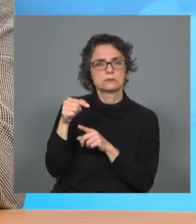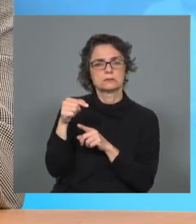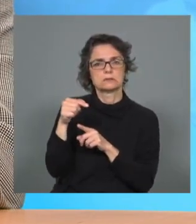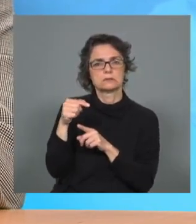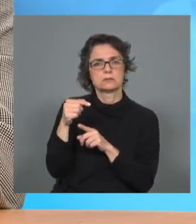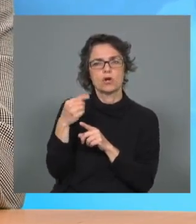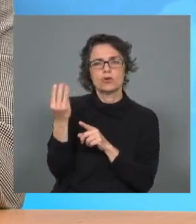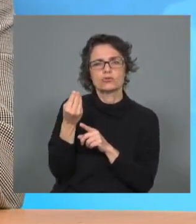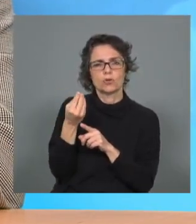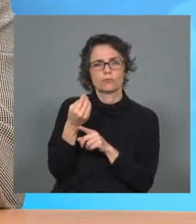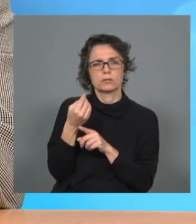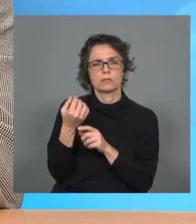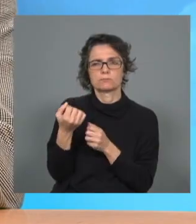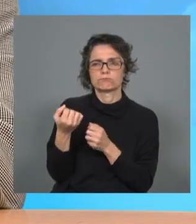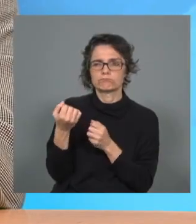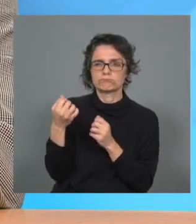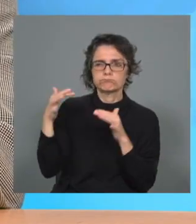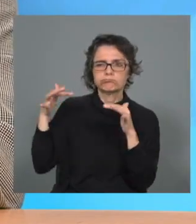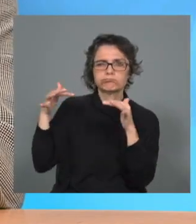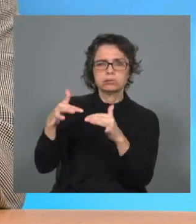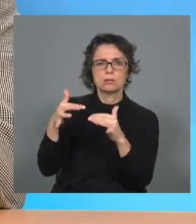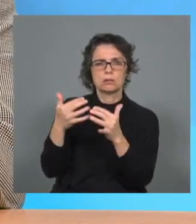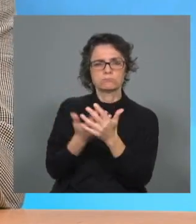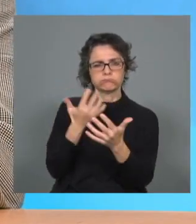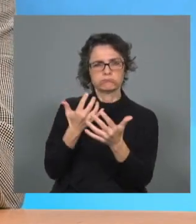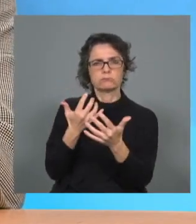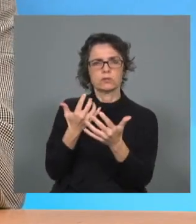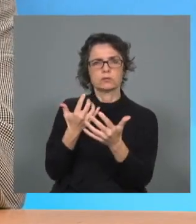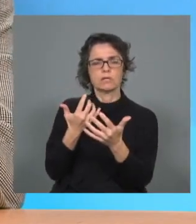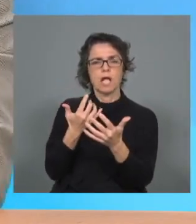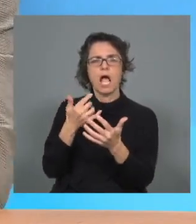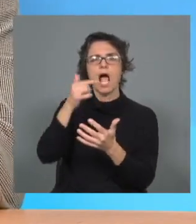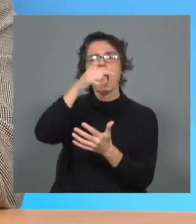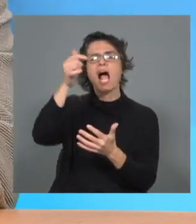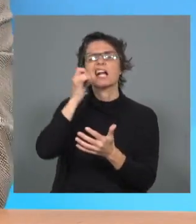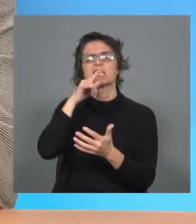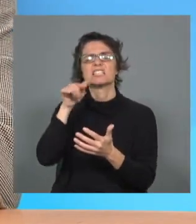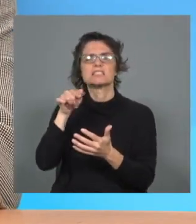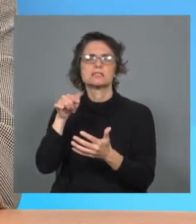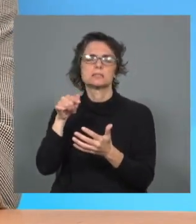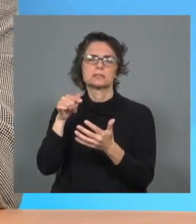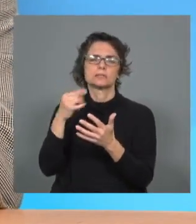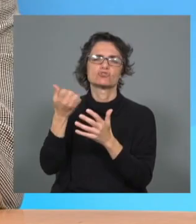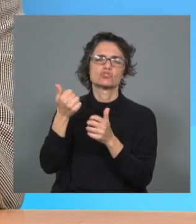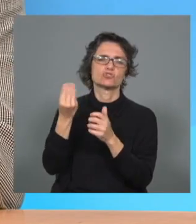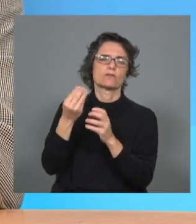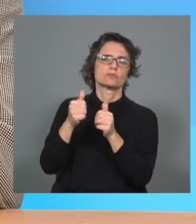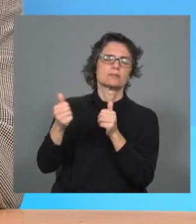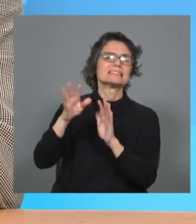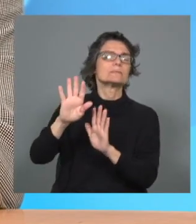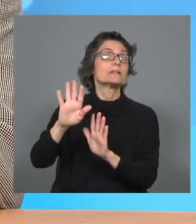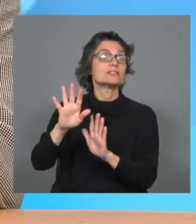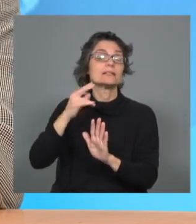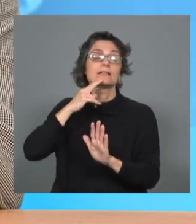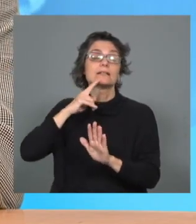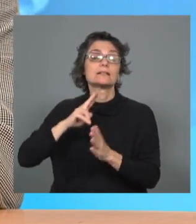presença de jovens, apesar de todas as tendências dizerem que há uma certa autonomização, e sem dúvida alguma, mas na verdade, e vou-lhe